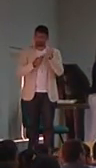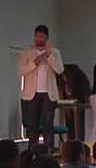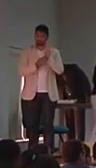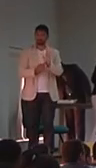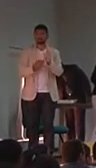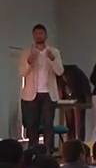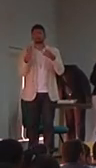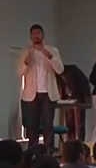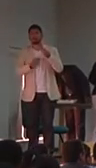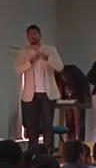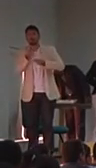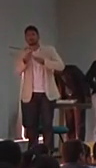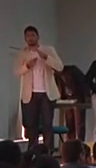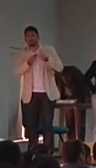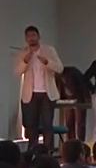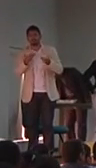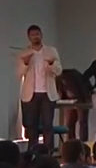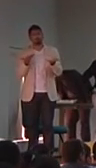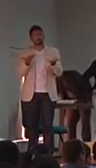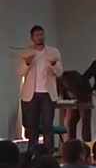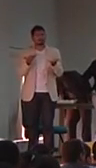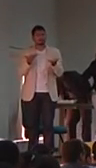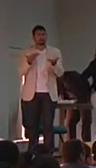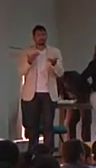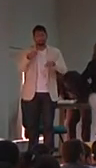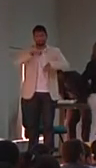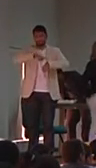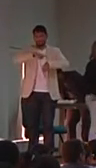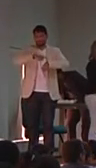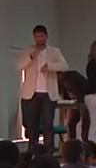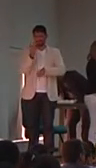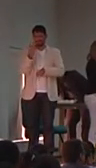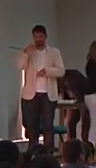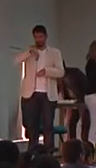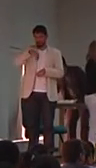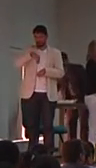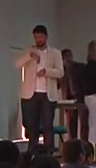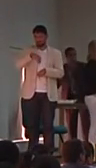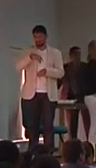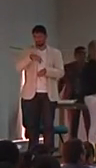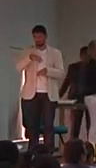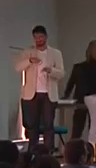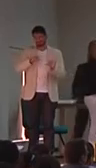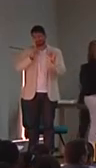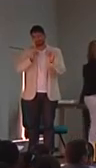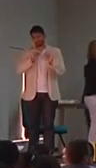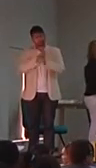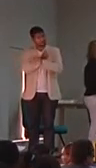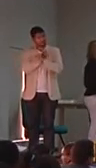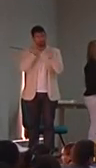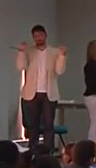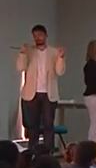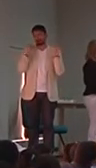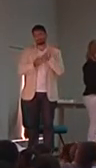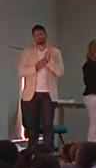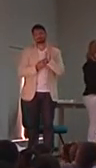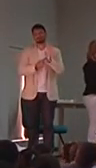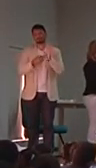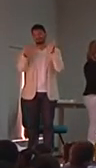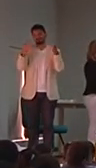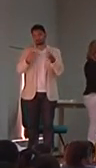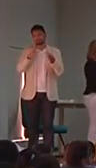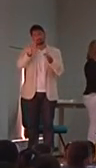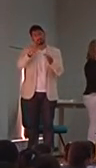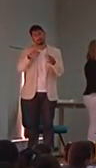me parecia ser mais ampla, mas o tempo de 3 minutos torna impossível fazê-la toda. Então eu